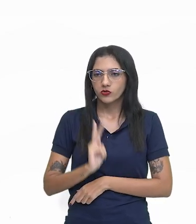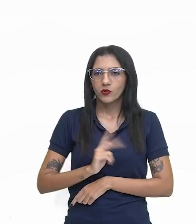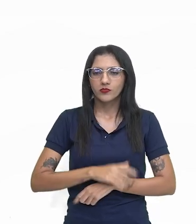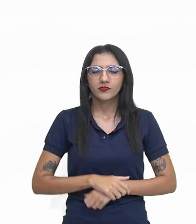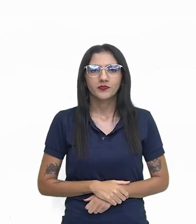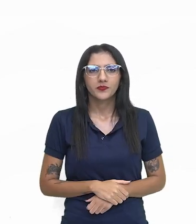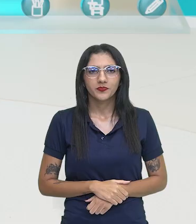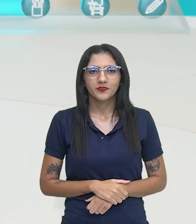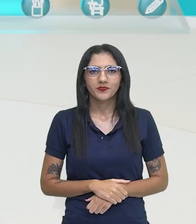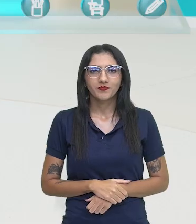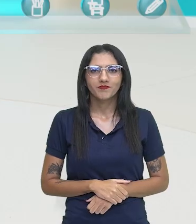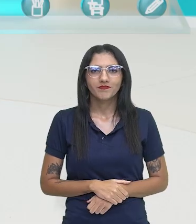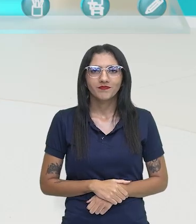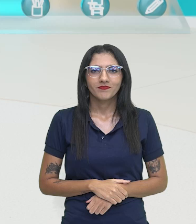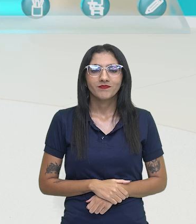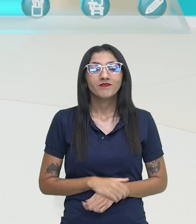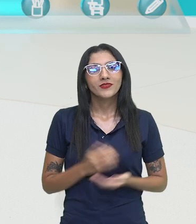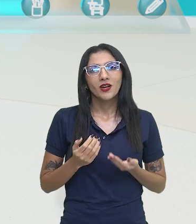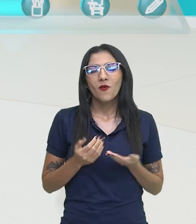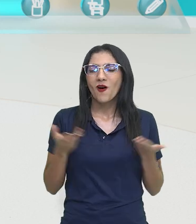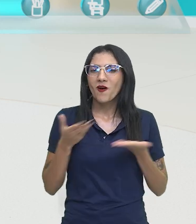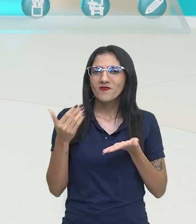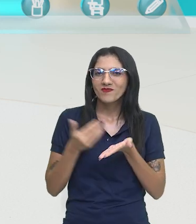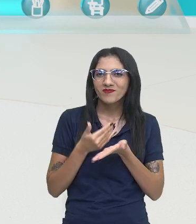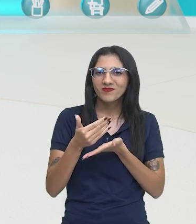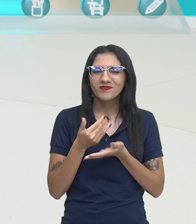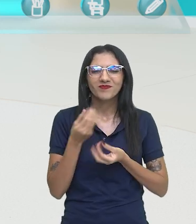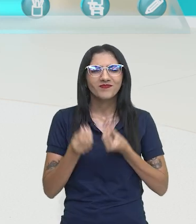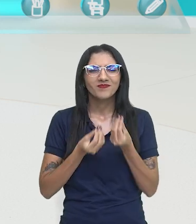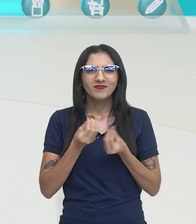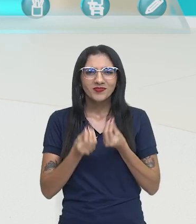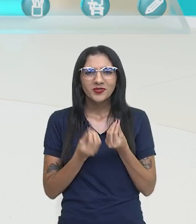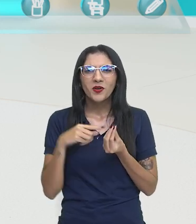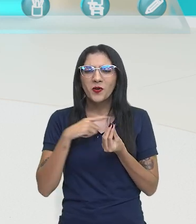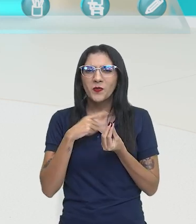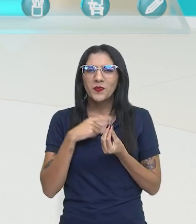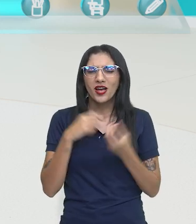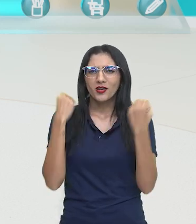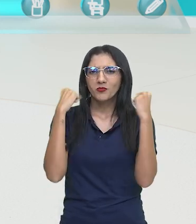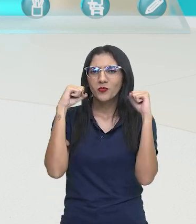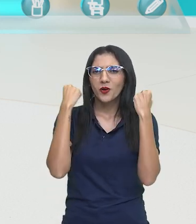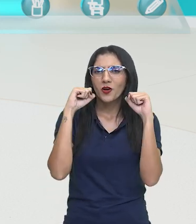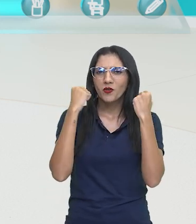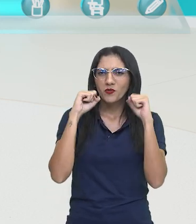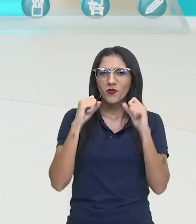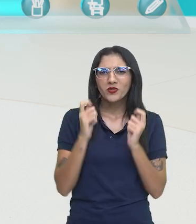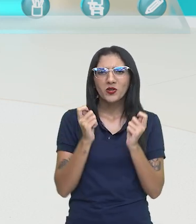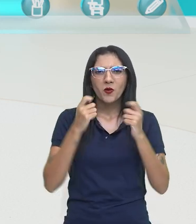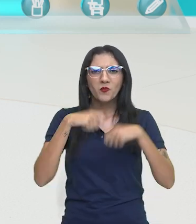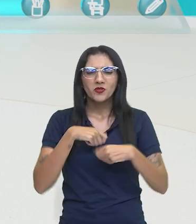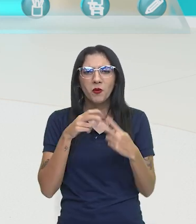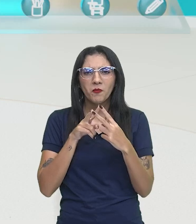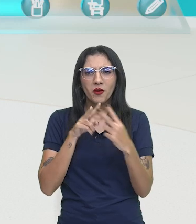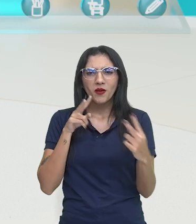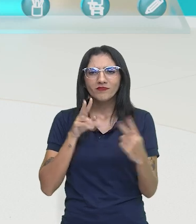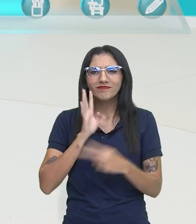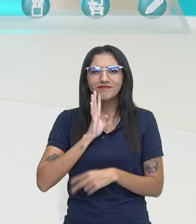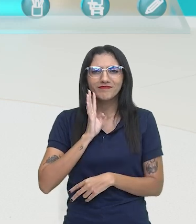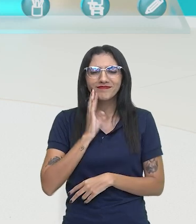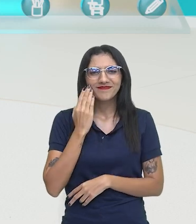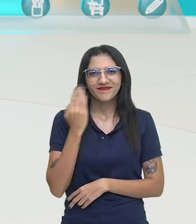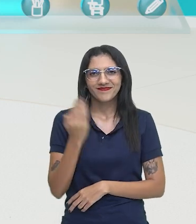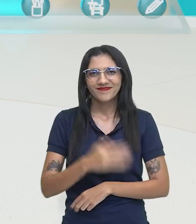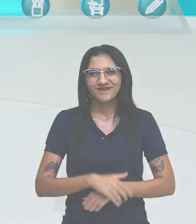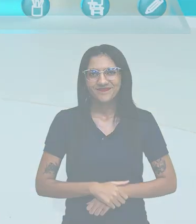Então, gente, venham comigo, venham descobrir um pouco mais como é que a educação física consegue ser na televisão.